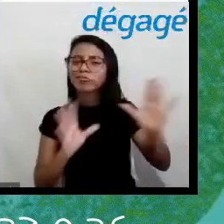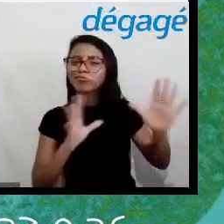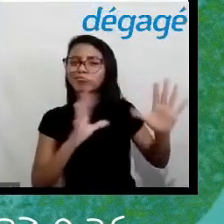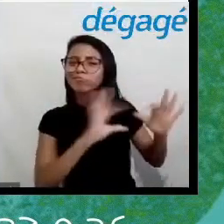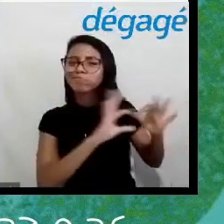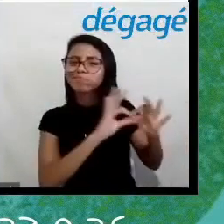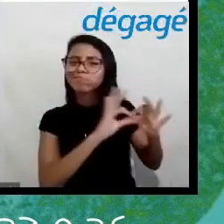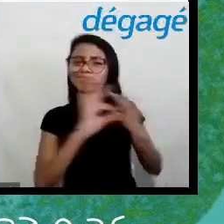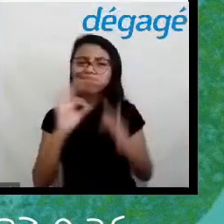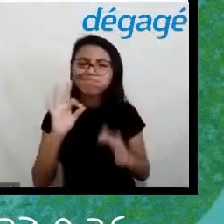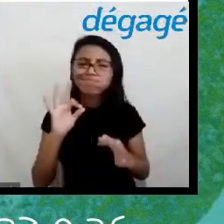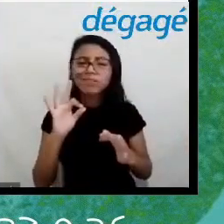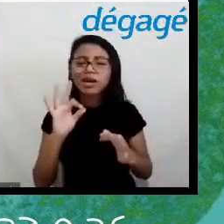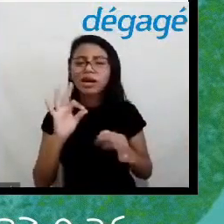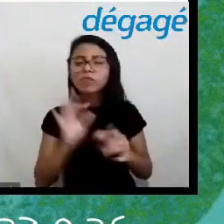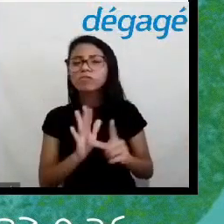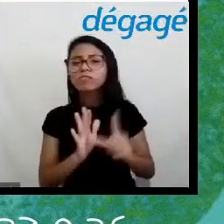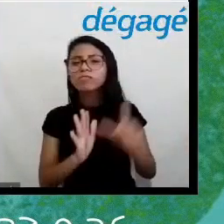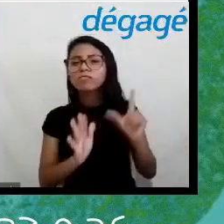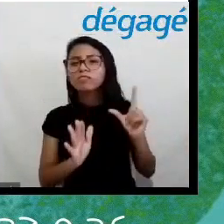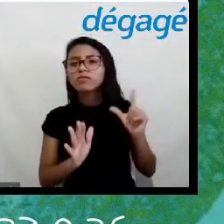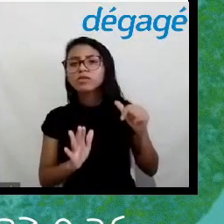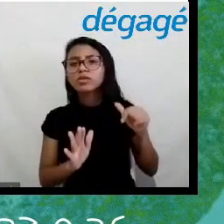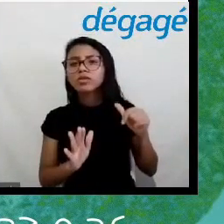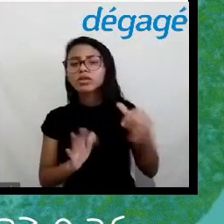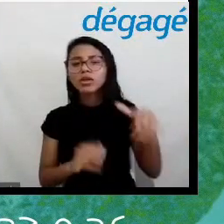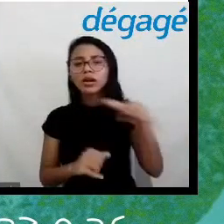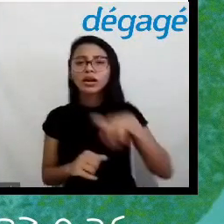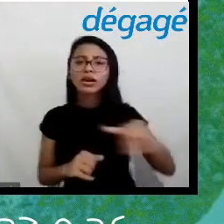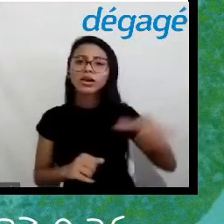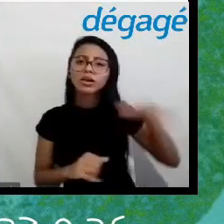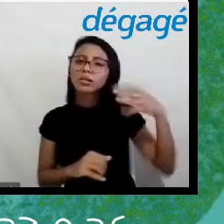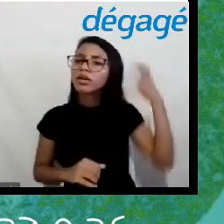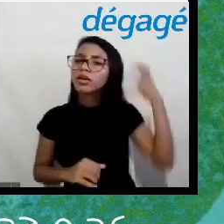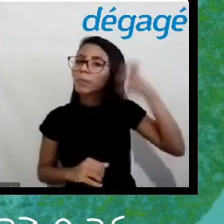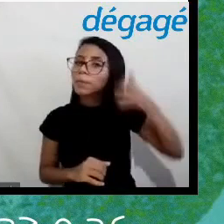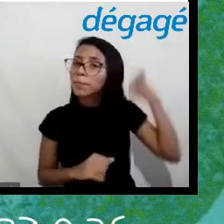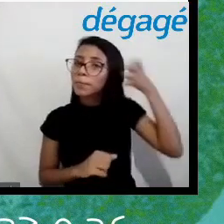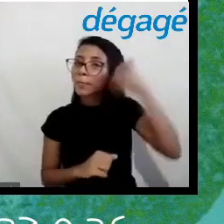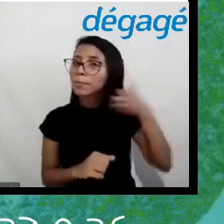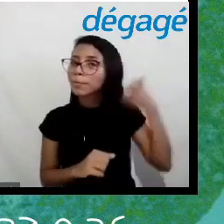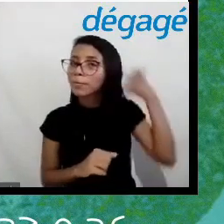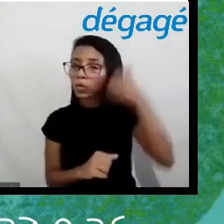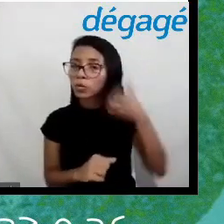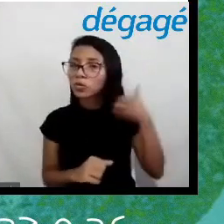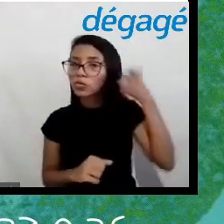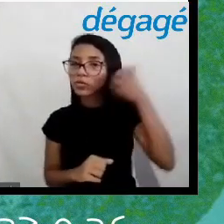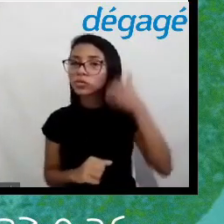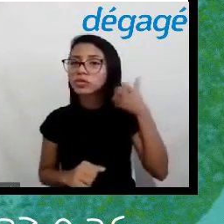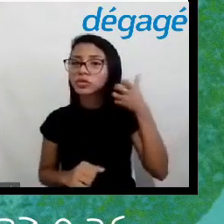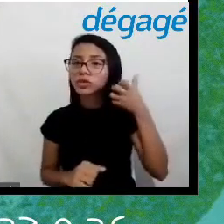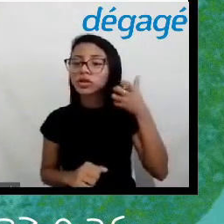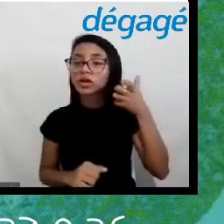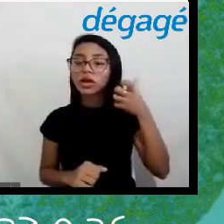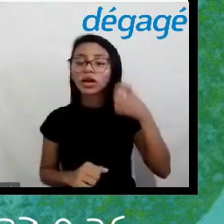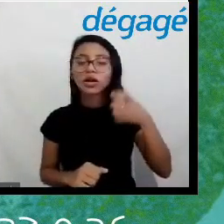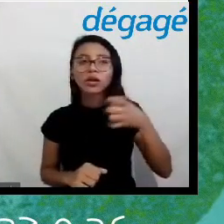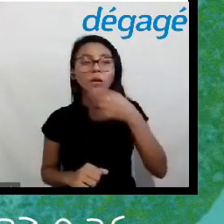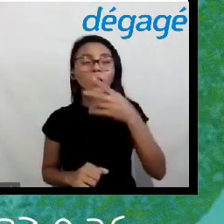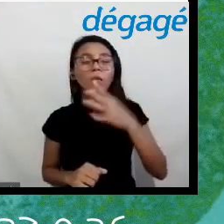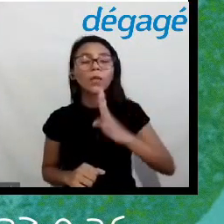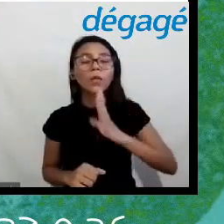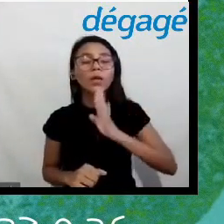música, segundo Rolando Benson, que é outro psiquiatra que eu conheci aqui, argentino, muito,